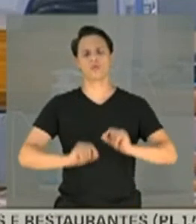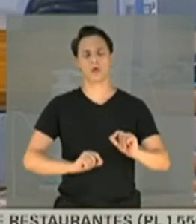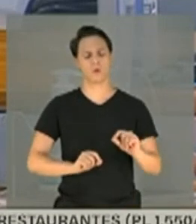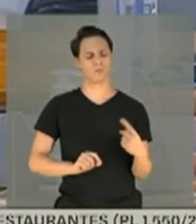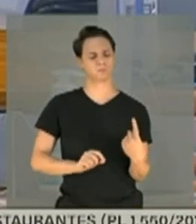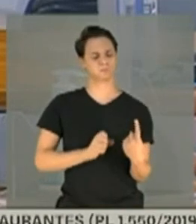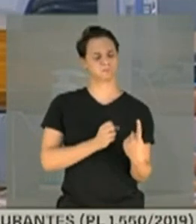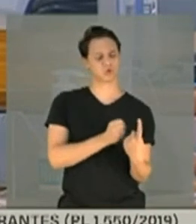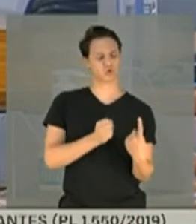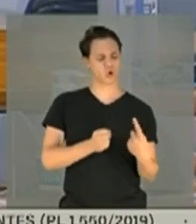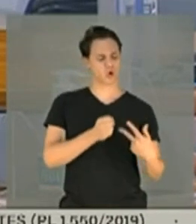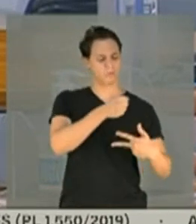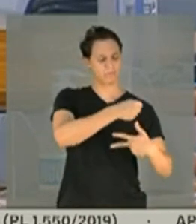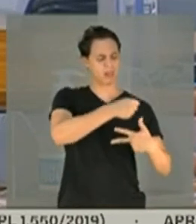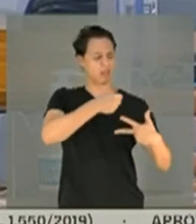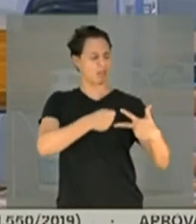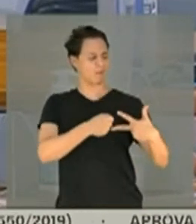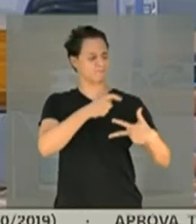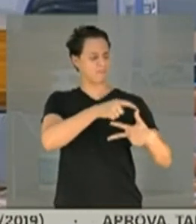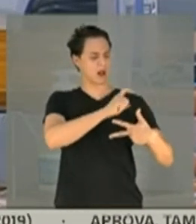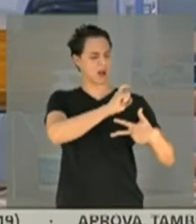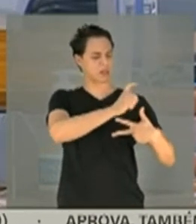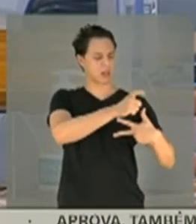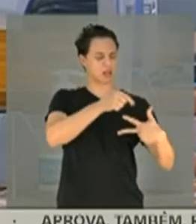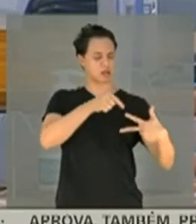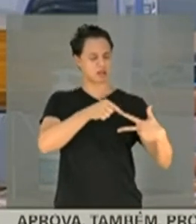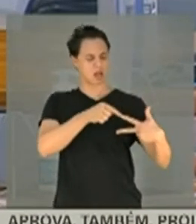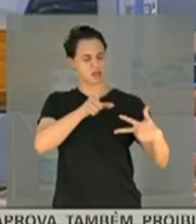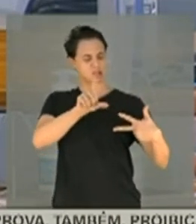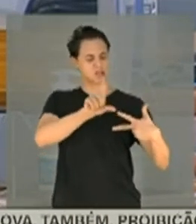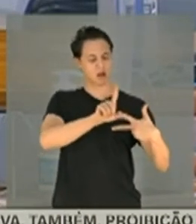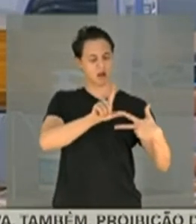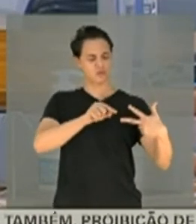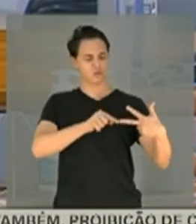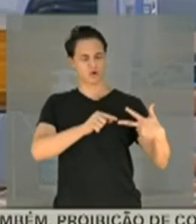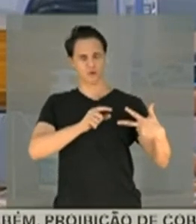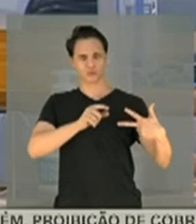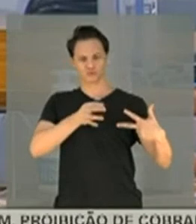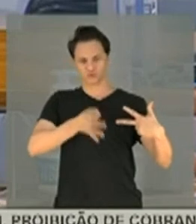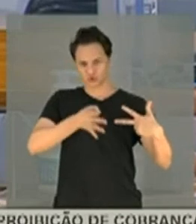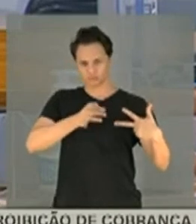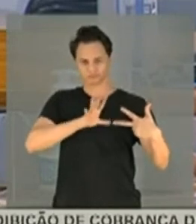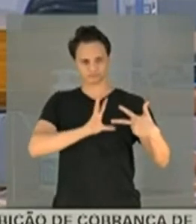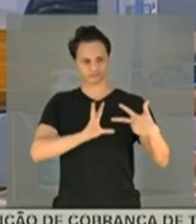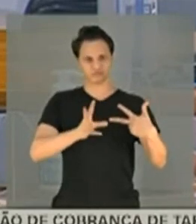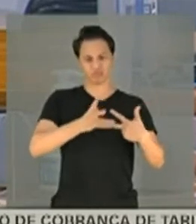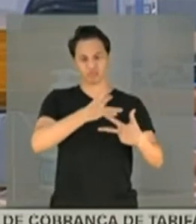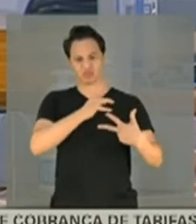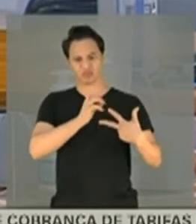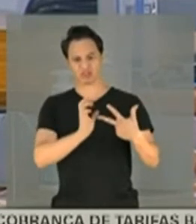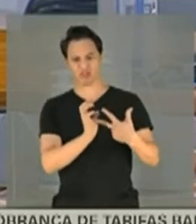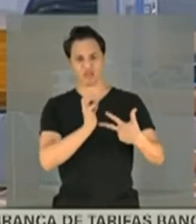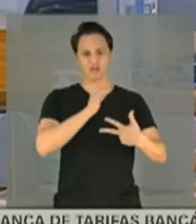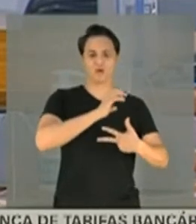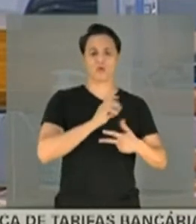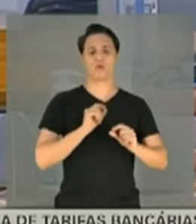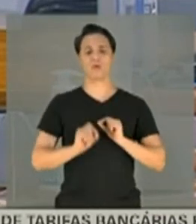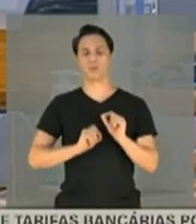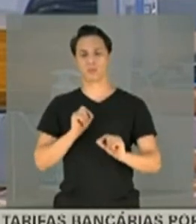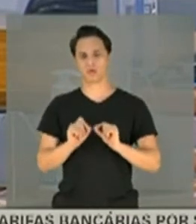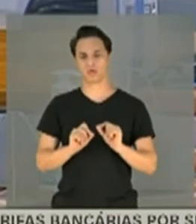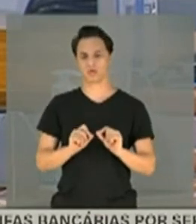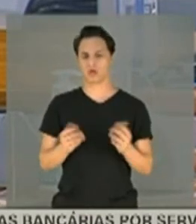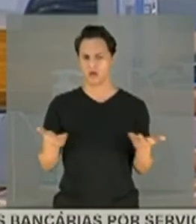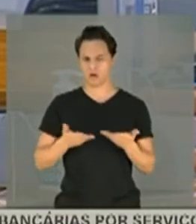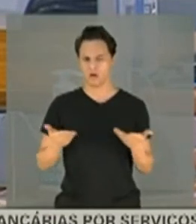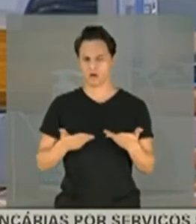no caso, o TSE, que o seu presidente se reuniu com